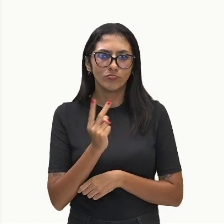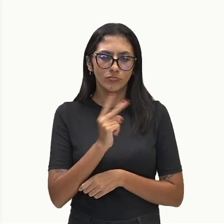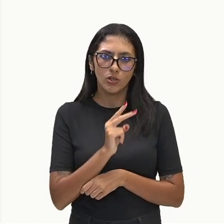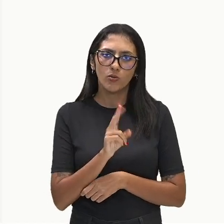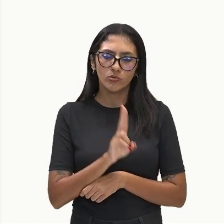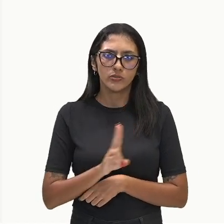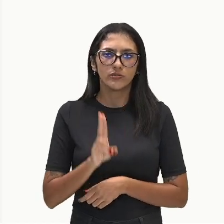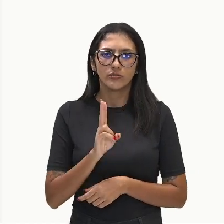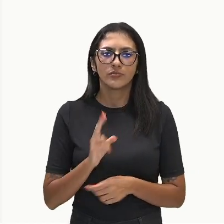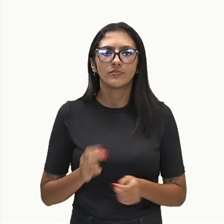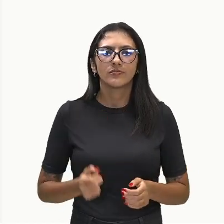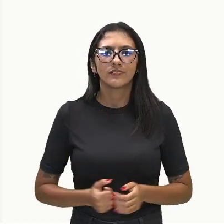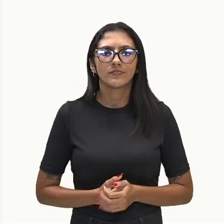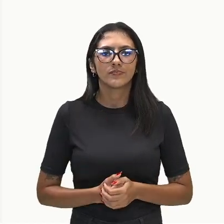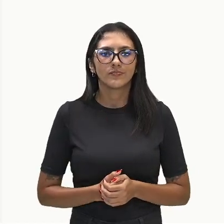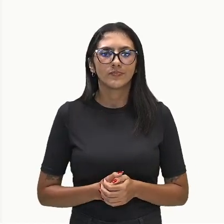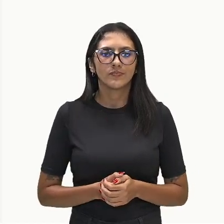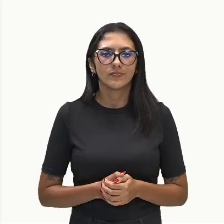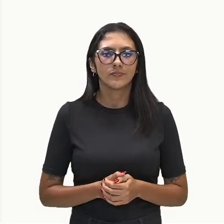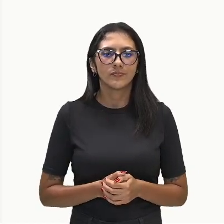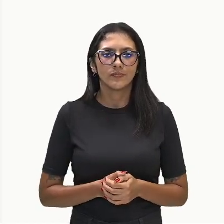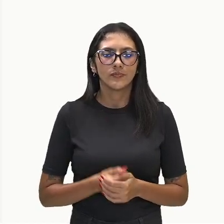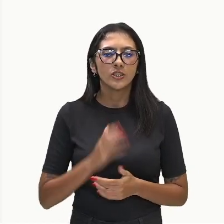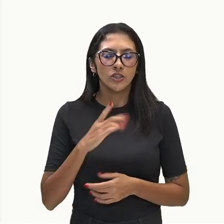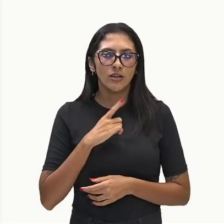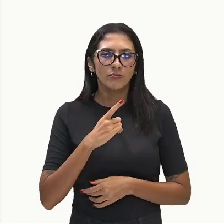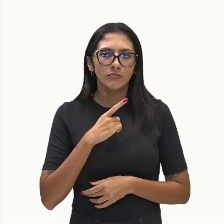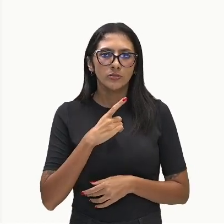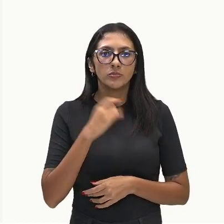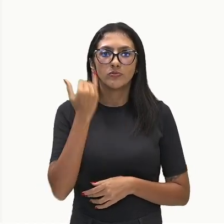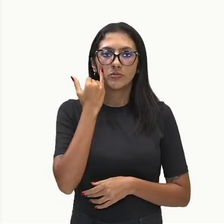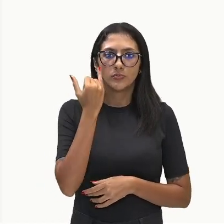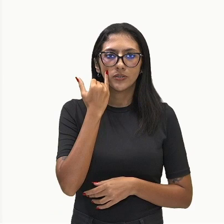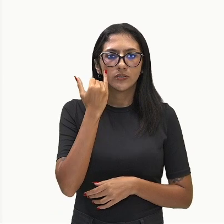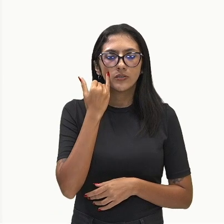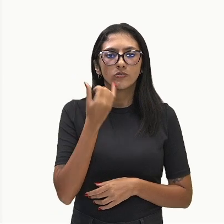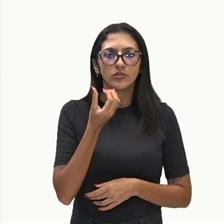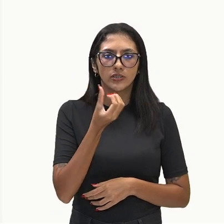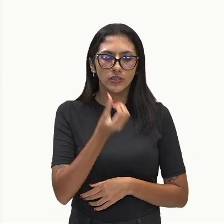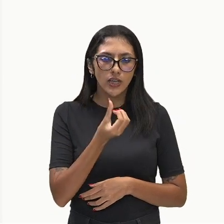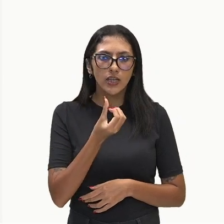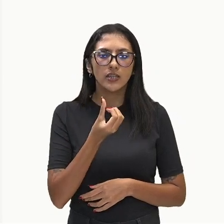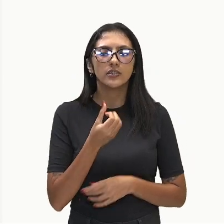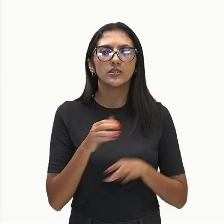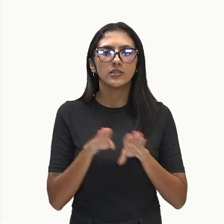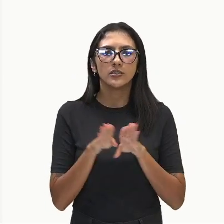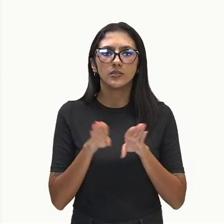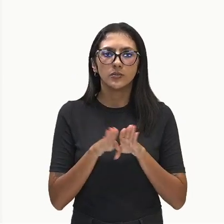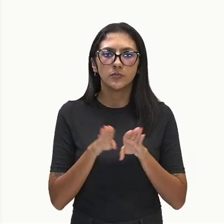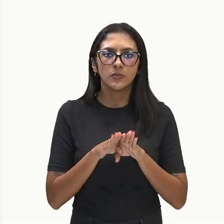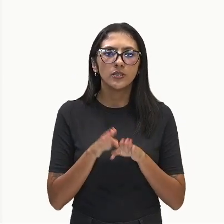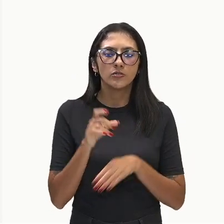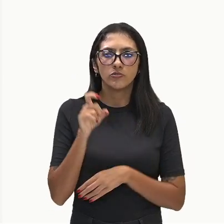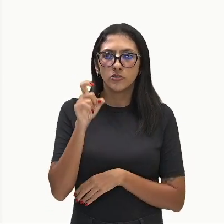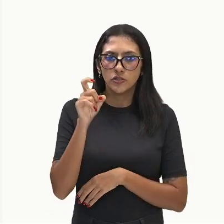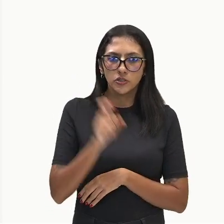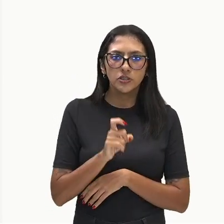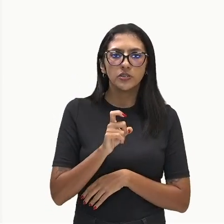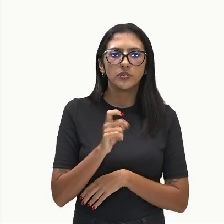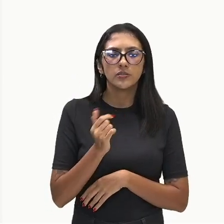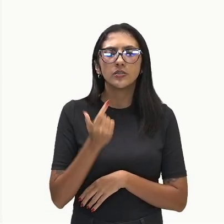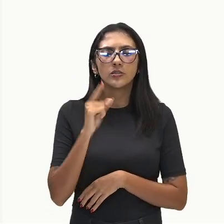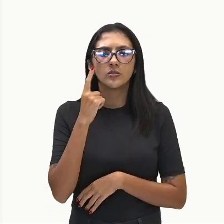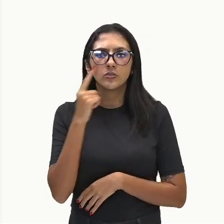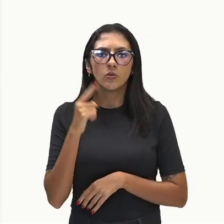lados. Então, já temos um cateto, temos a hipotenusa, que é x, e esse outro